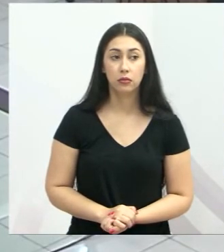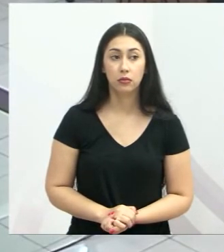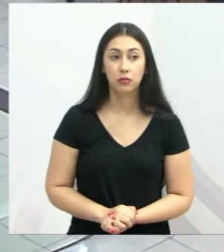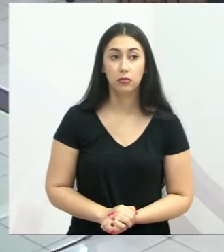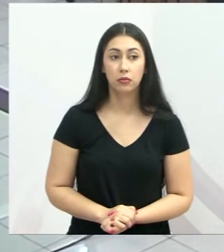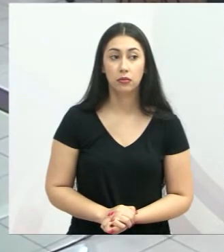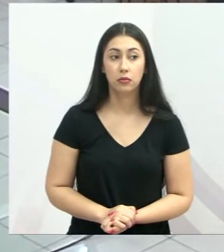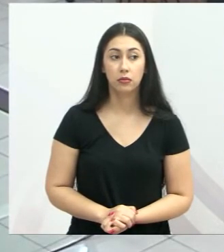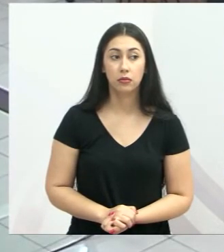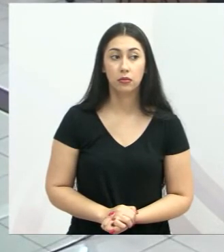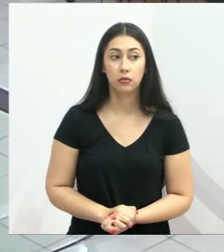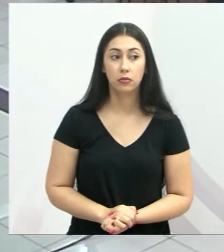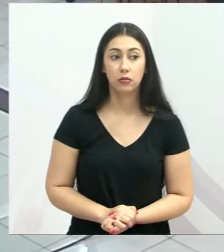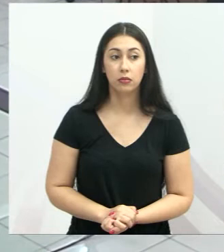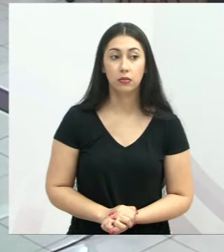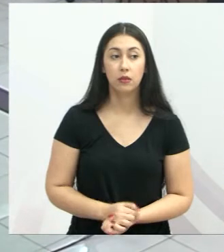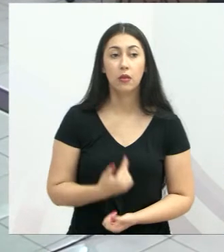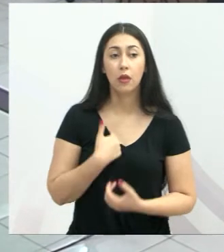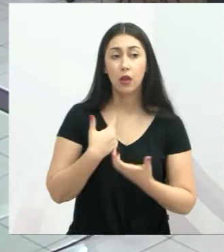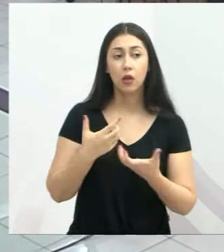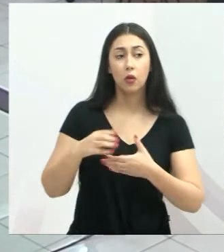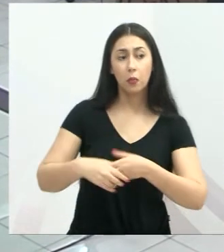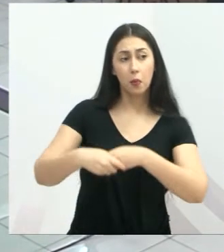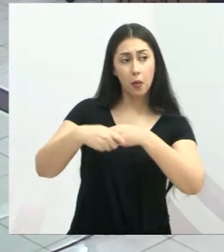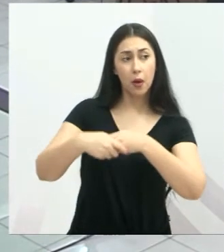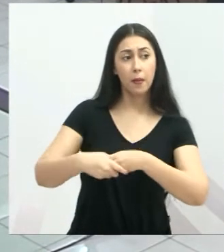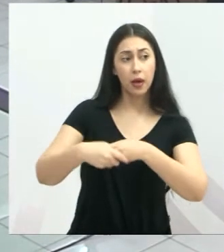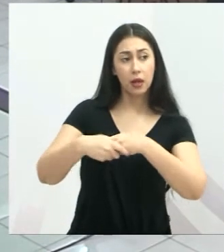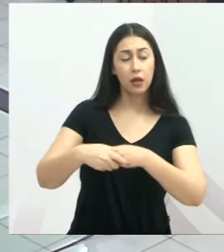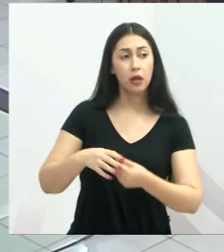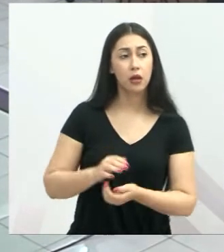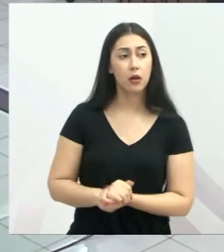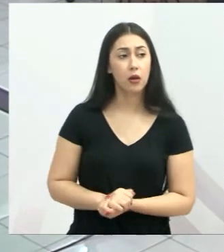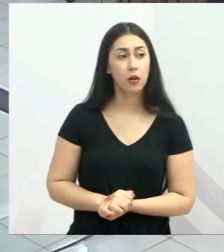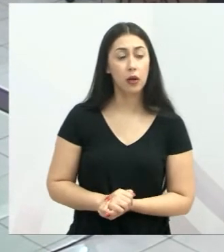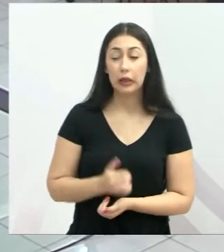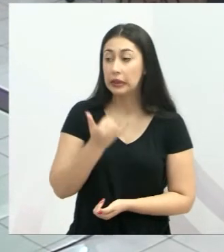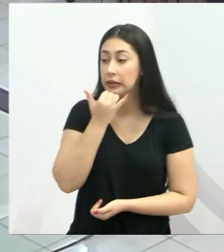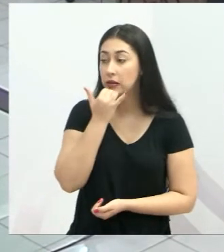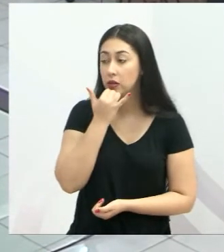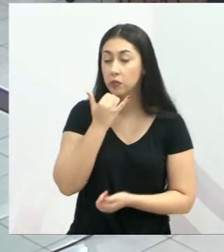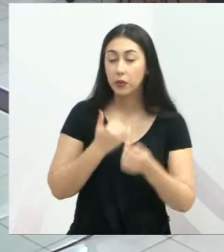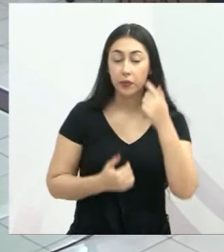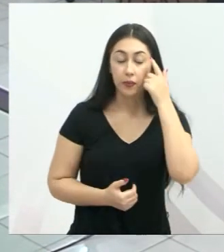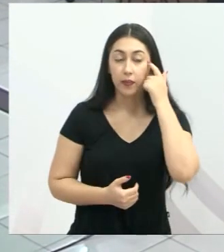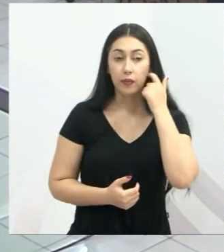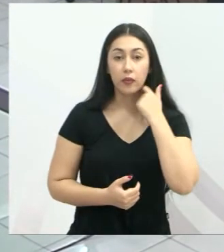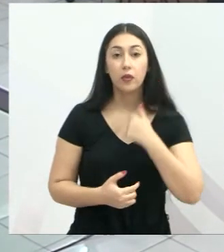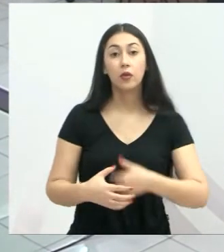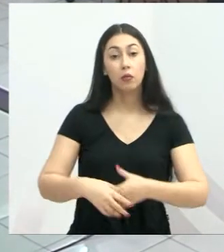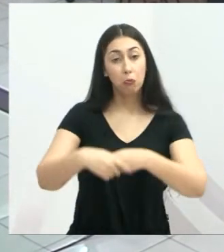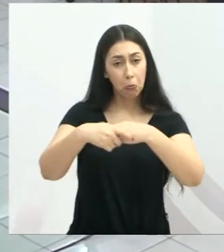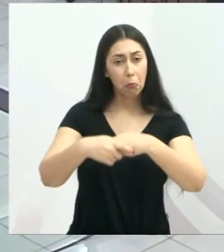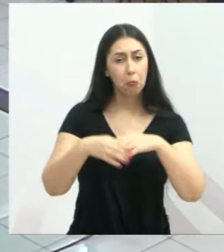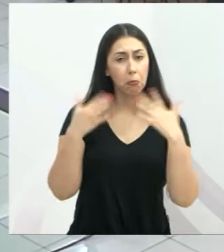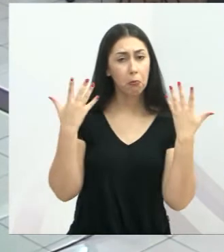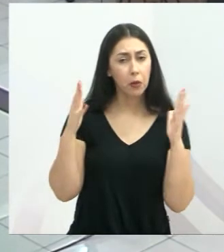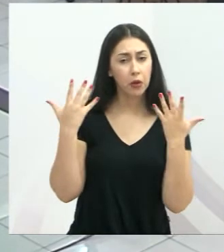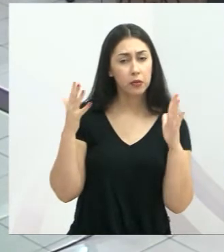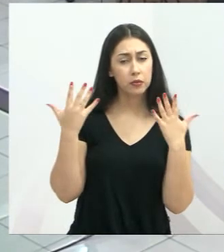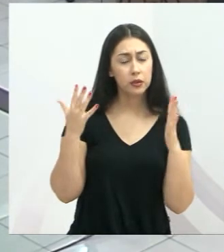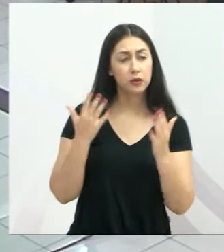Quero cumprimentar o vereador Rogério Timóteo. Desculpa, vereadora. Quero cumprimentar por essa